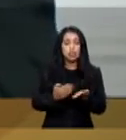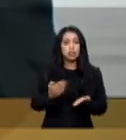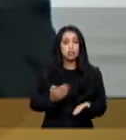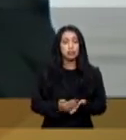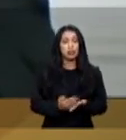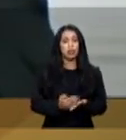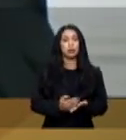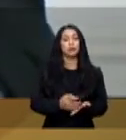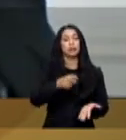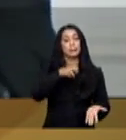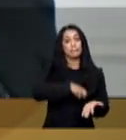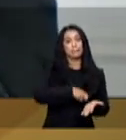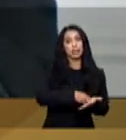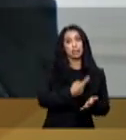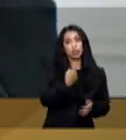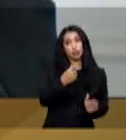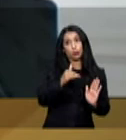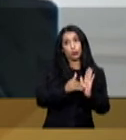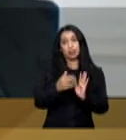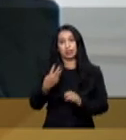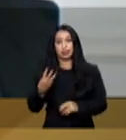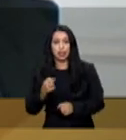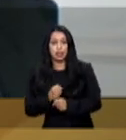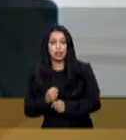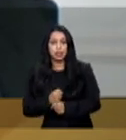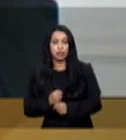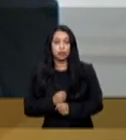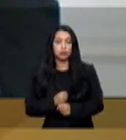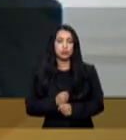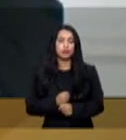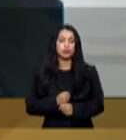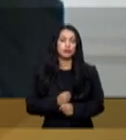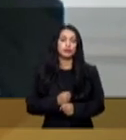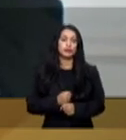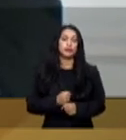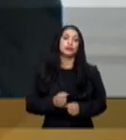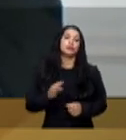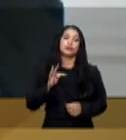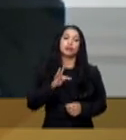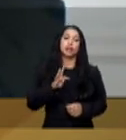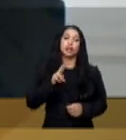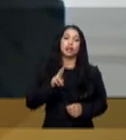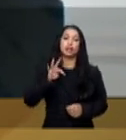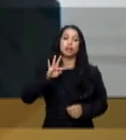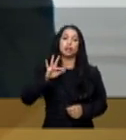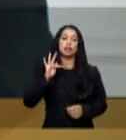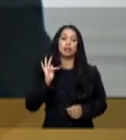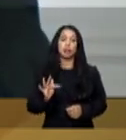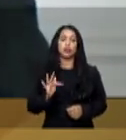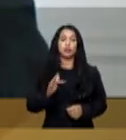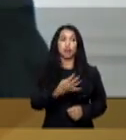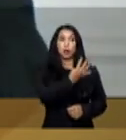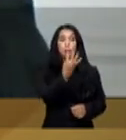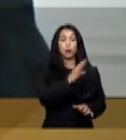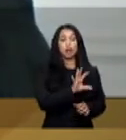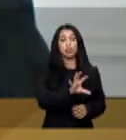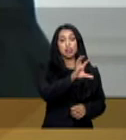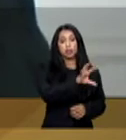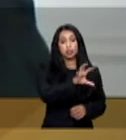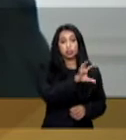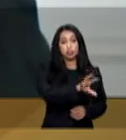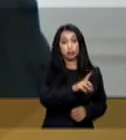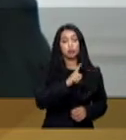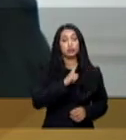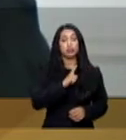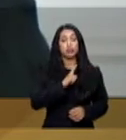de 1 a 3 anos, e determinando que o Tribunal Regional Federal da 4ª Região proceda à